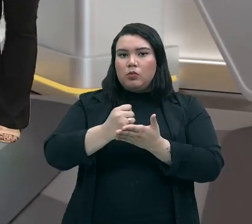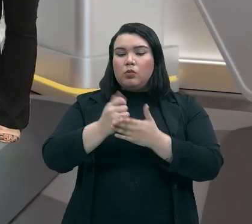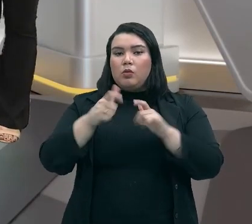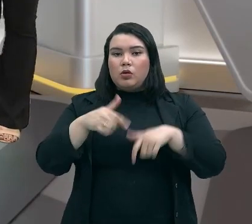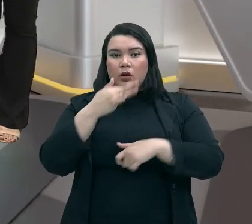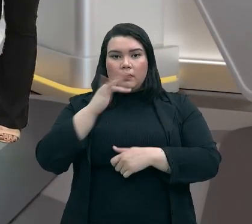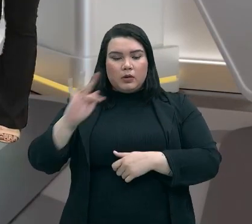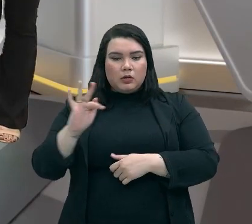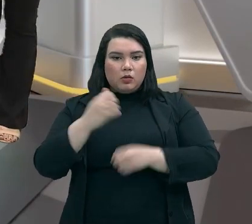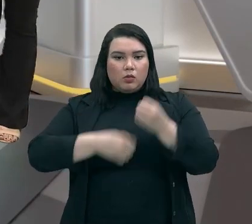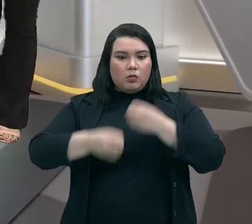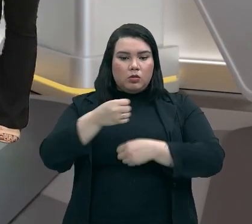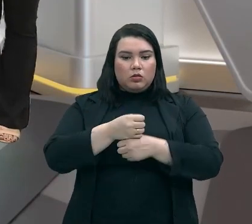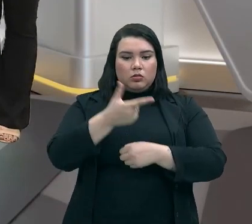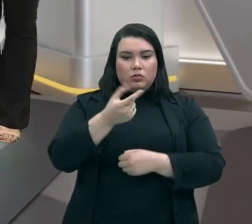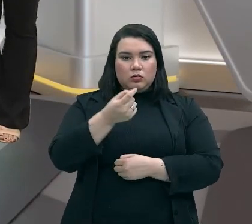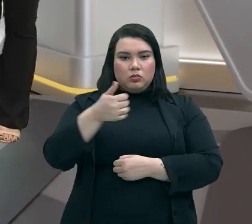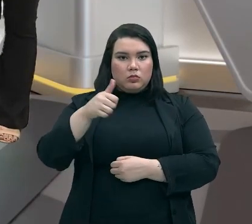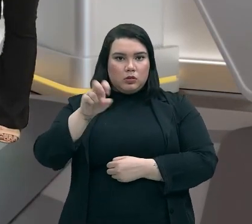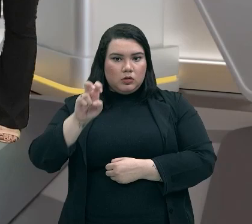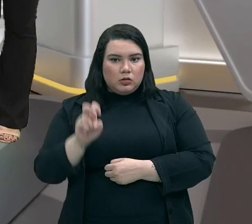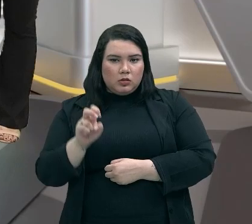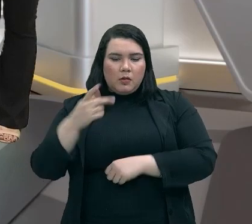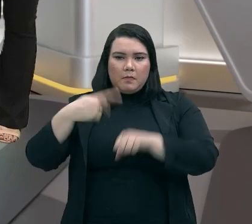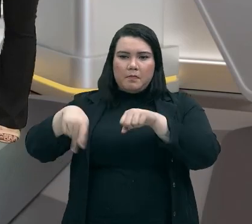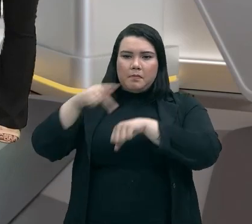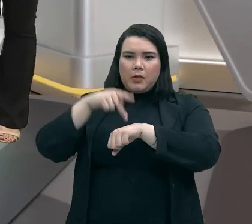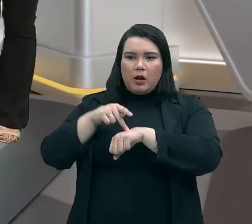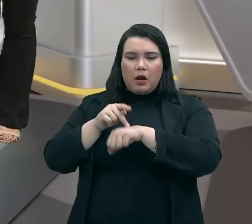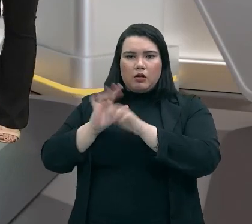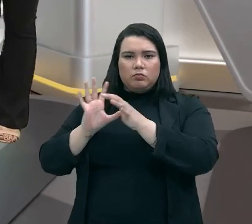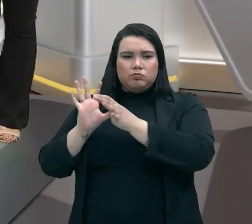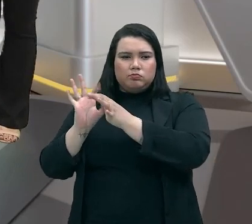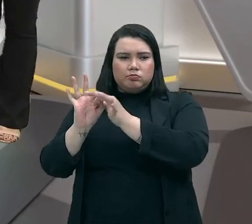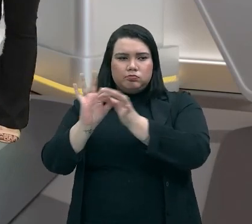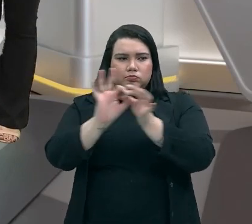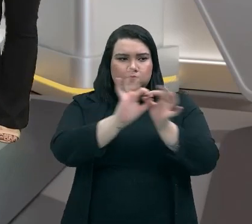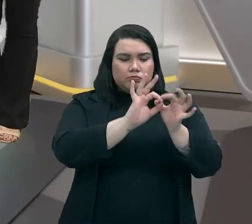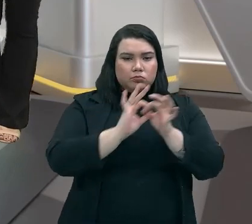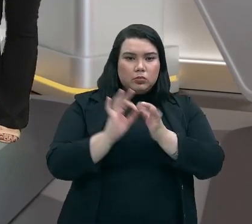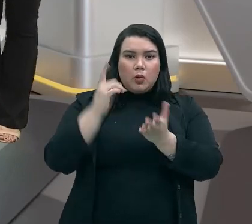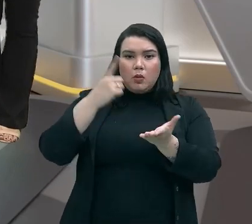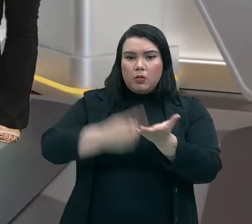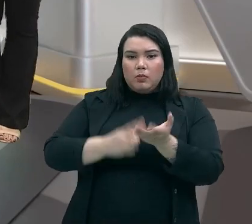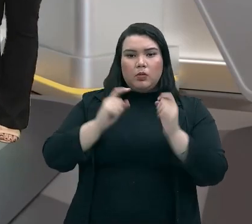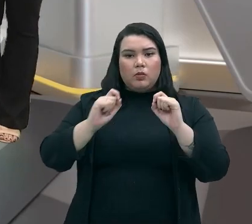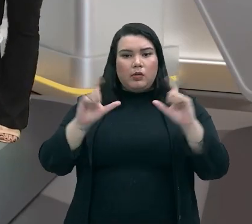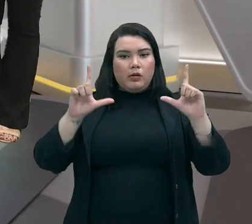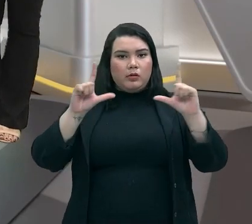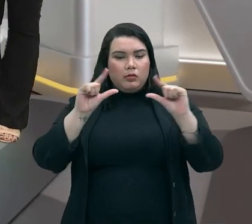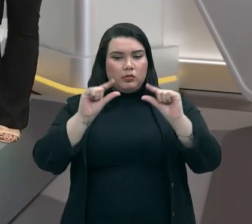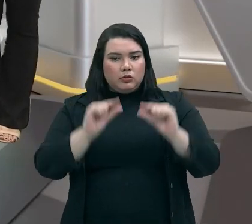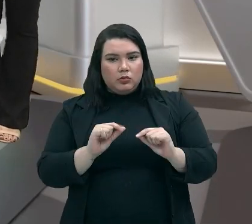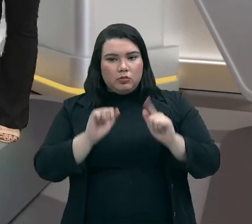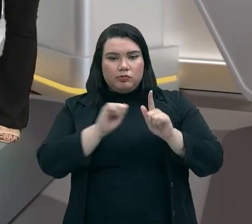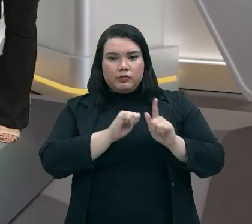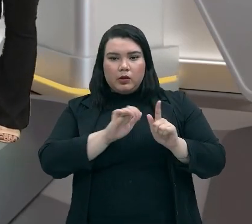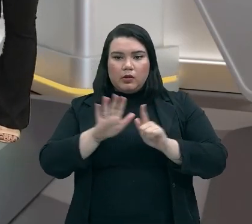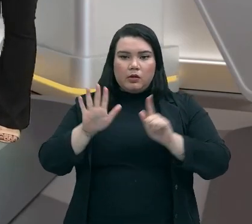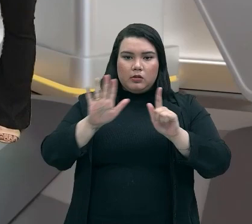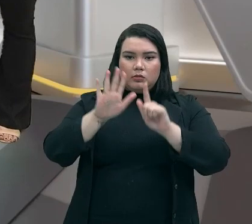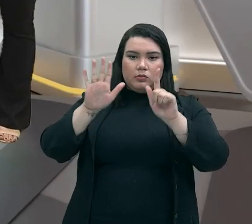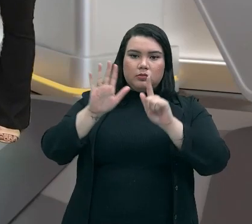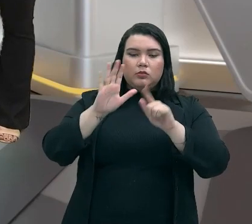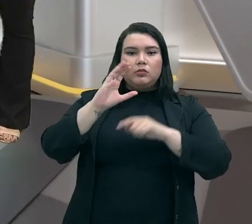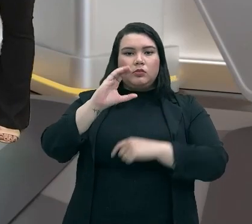em 2015, onde vários países se comprometeram a reduzir a emissão dos gases